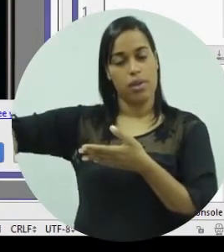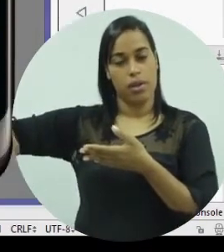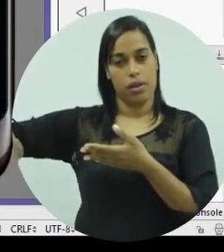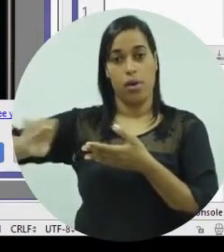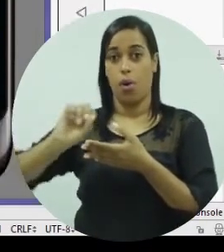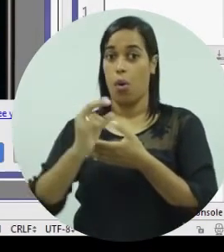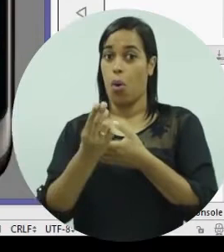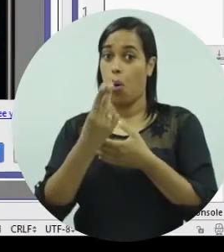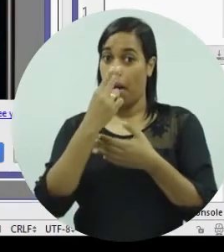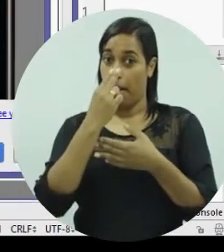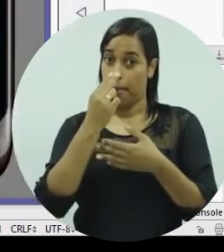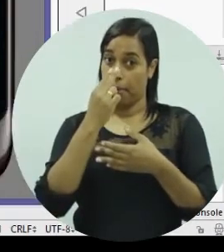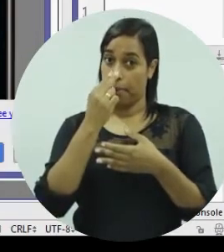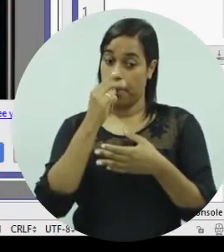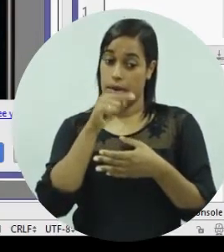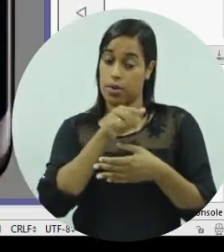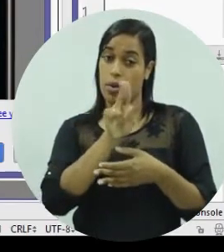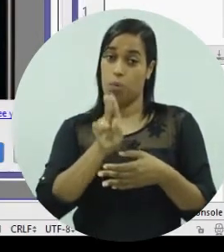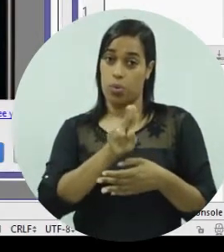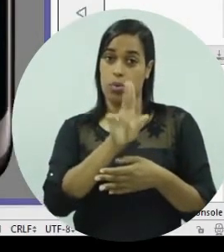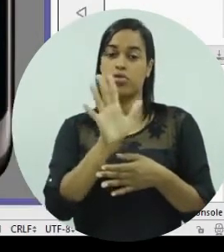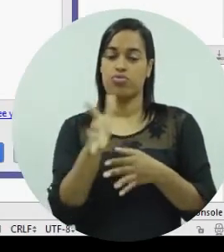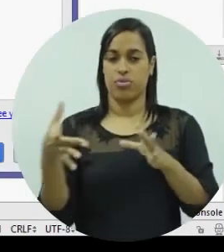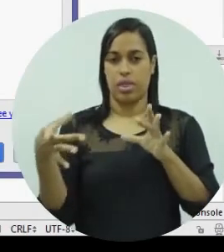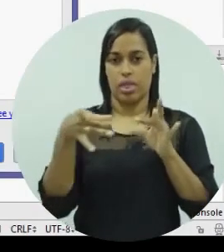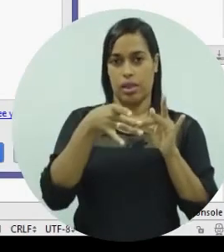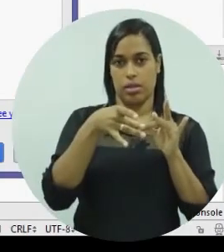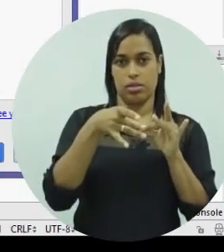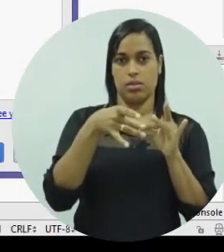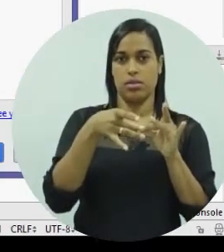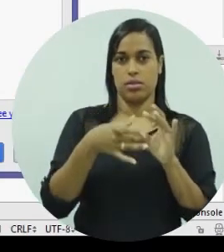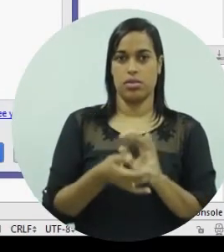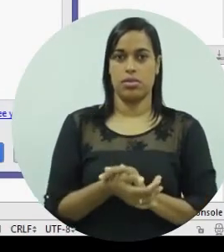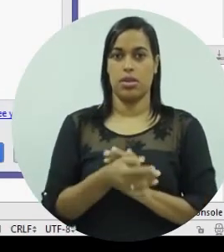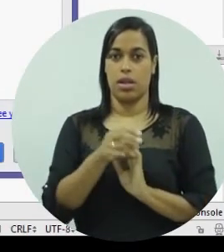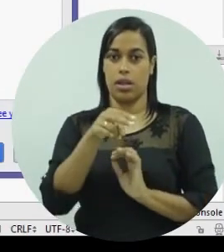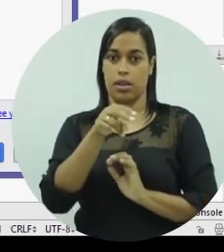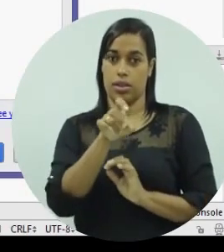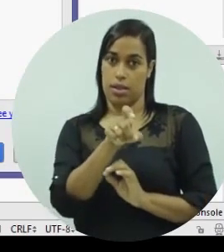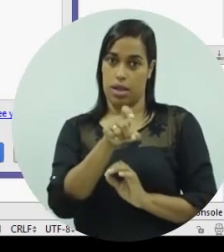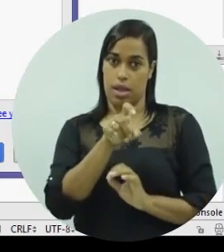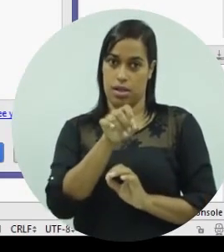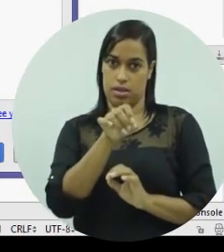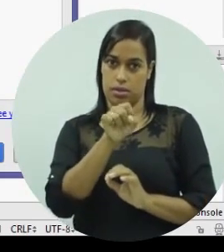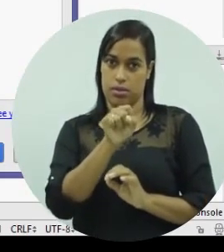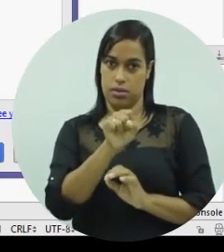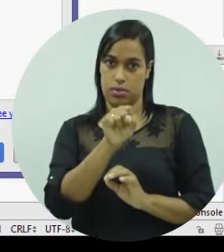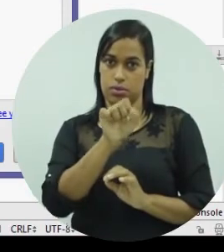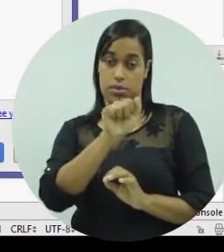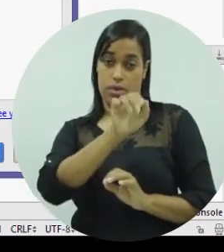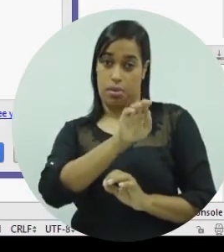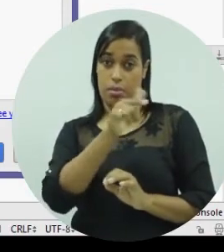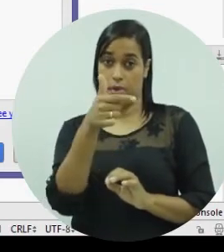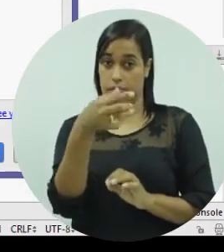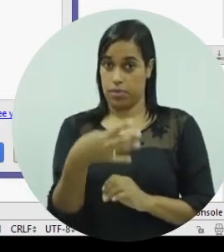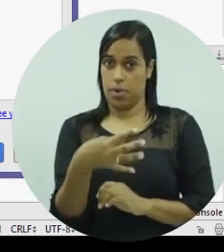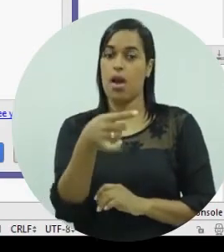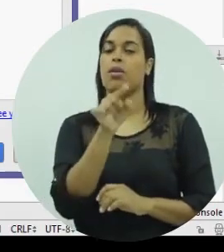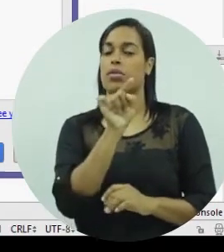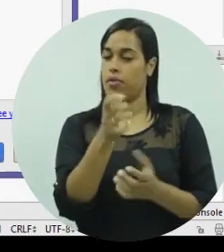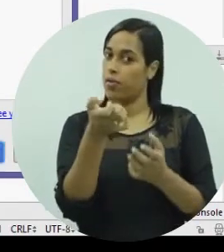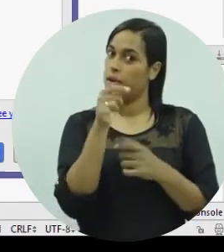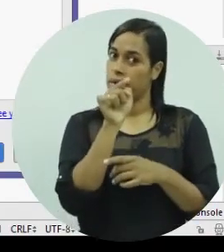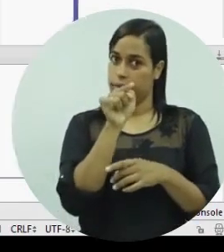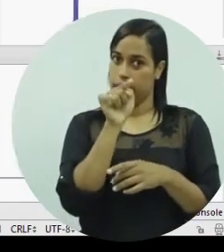máquina virtual ou você quer que eu use essa que está conectada, a Nexus One API 24? Vou selecionar essa